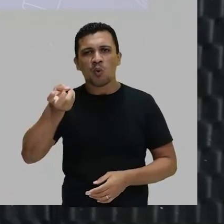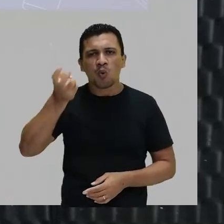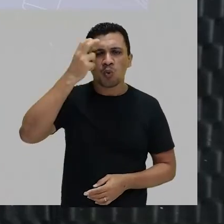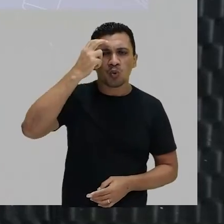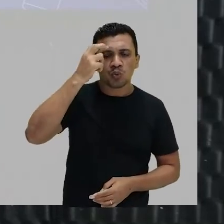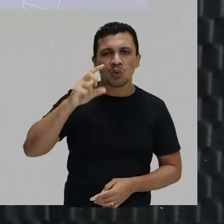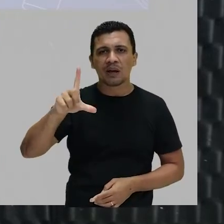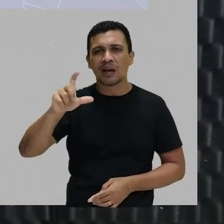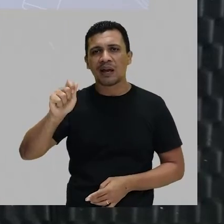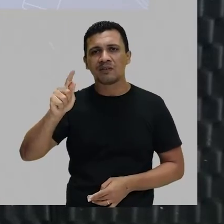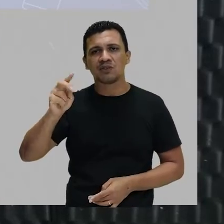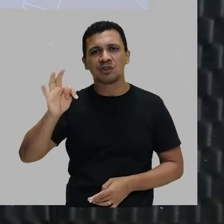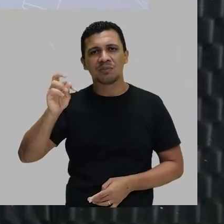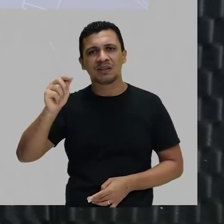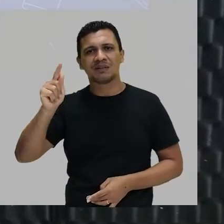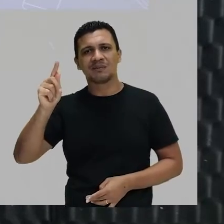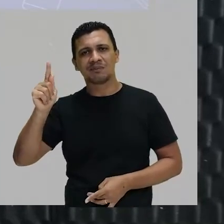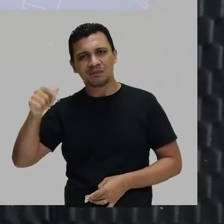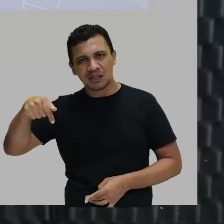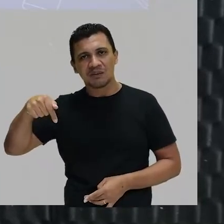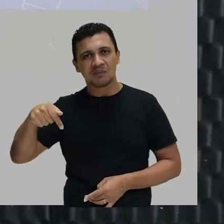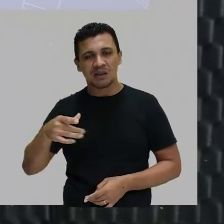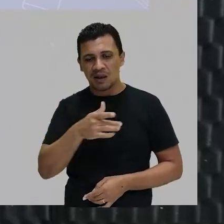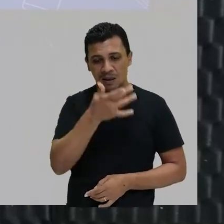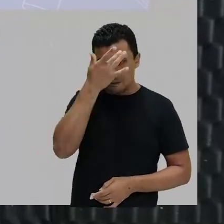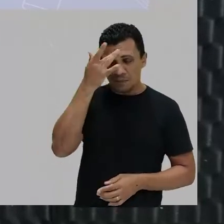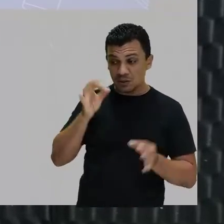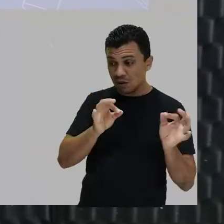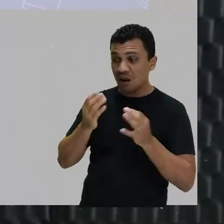de frente com a plateia, ele choca. Né? Eu vou deixar